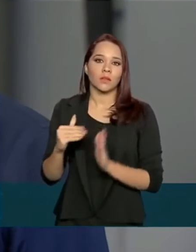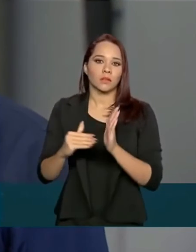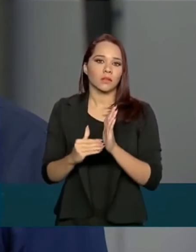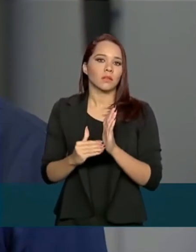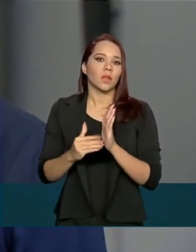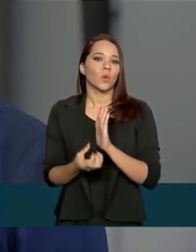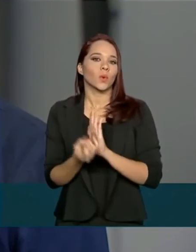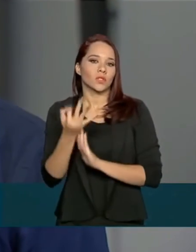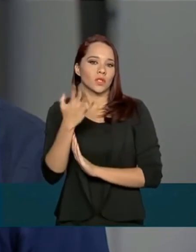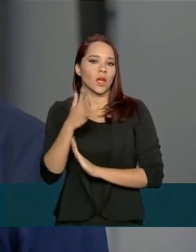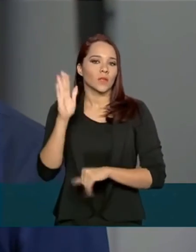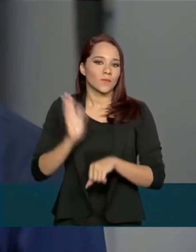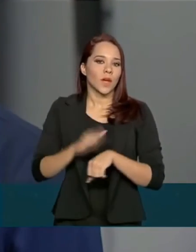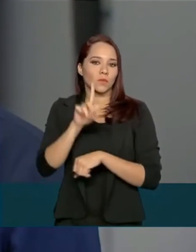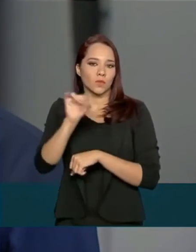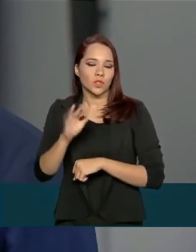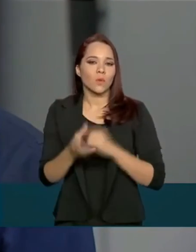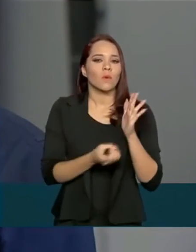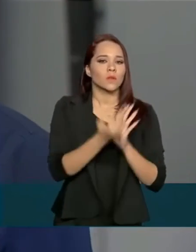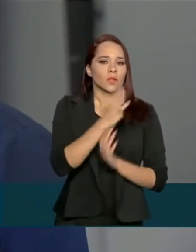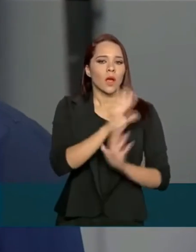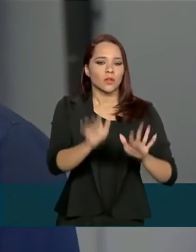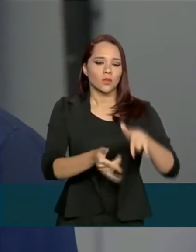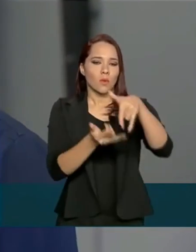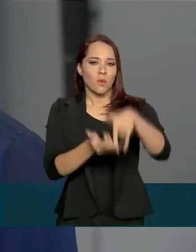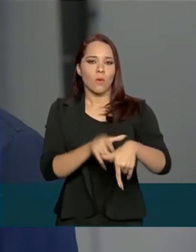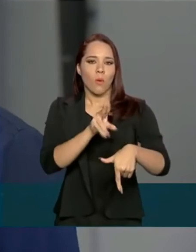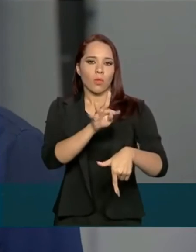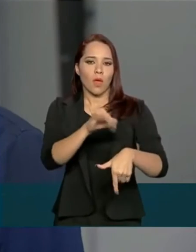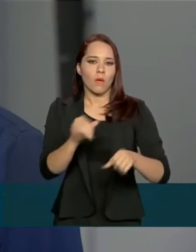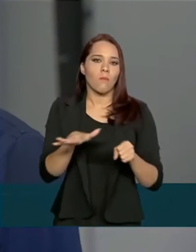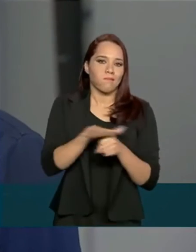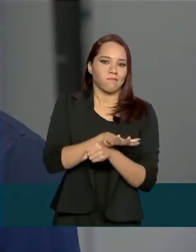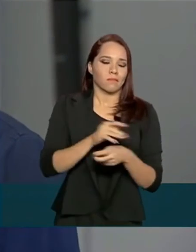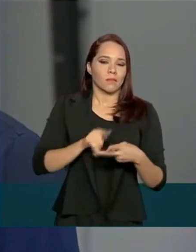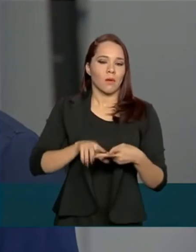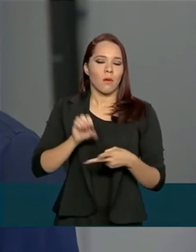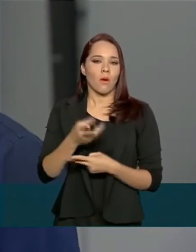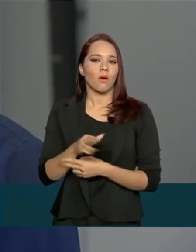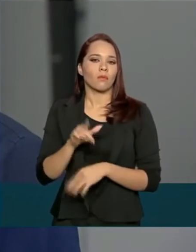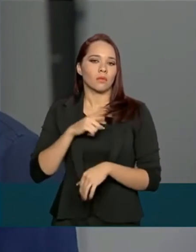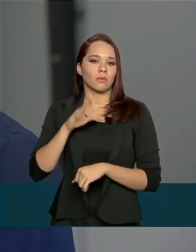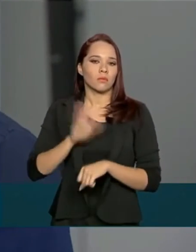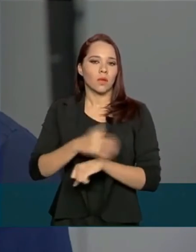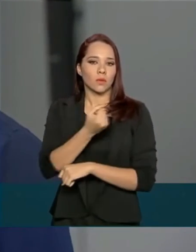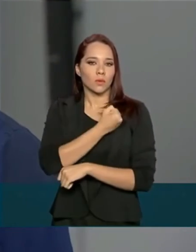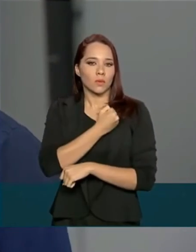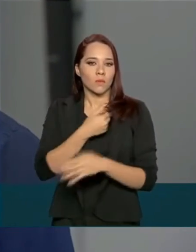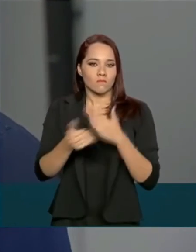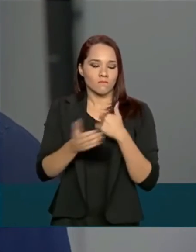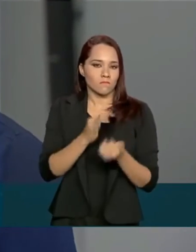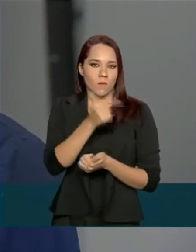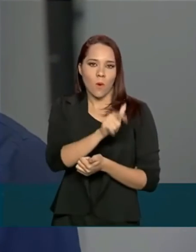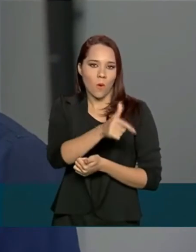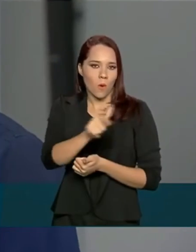X casos a mais por dia, X de lotação de UTI, e número de... Qualquer outros